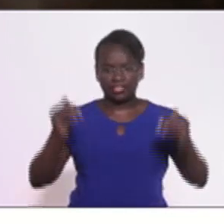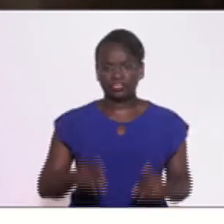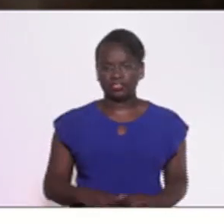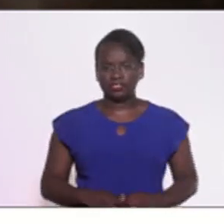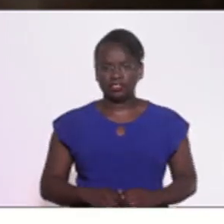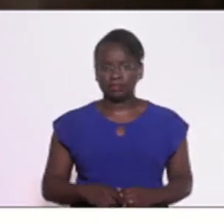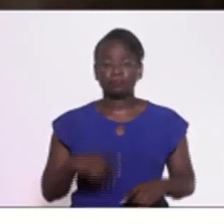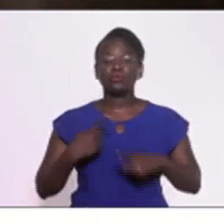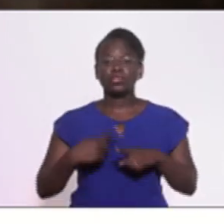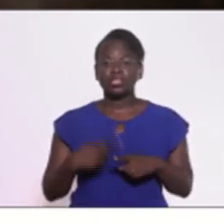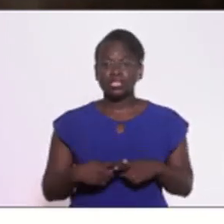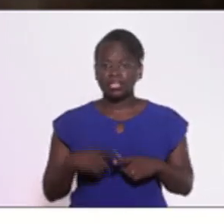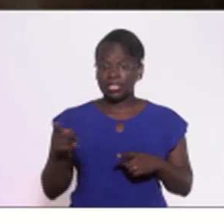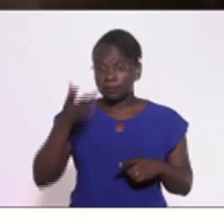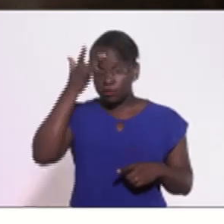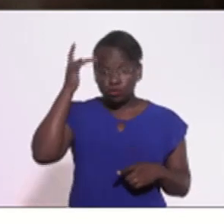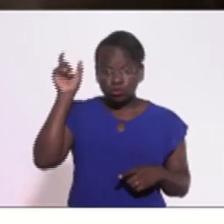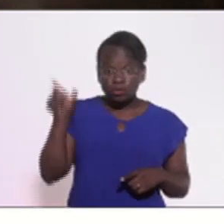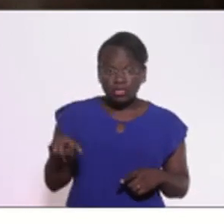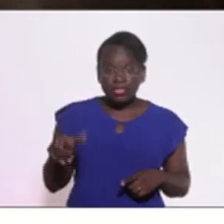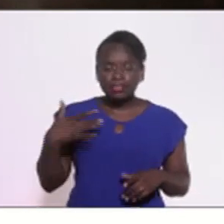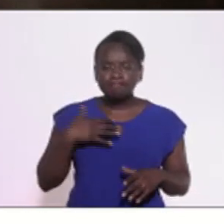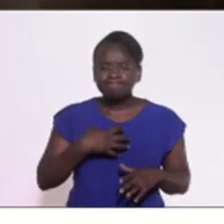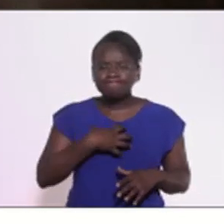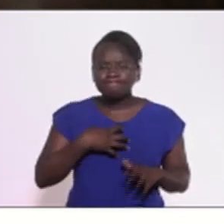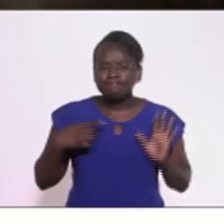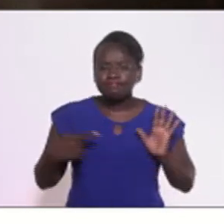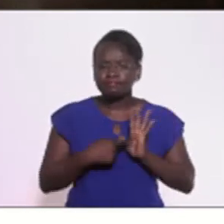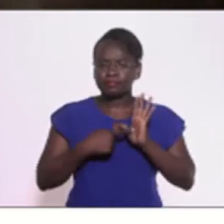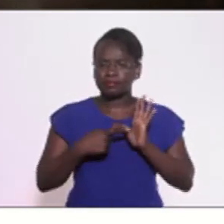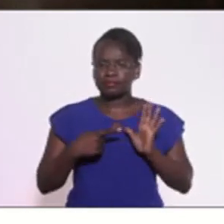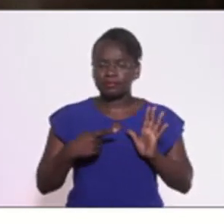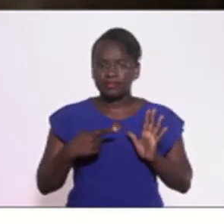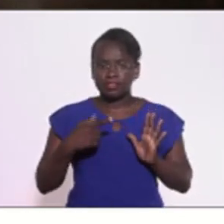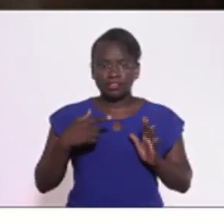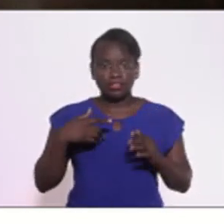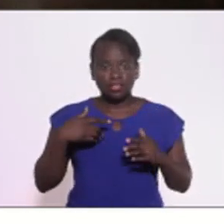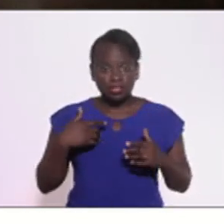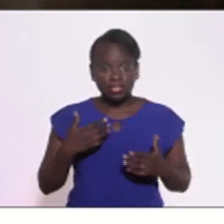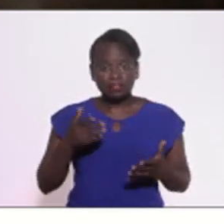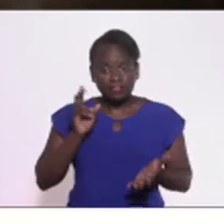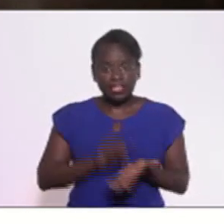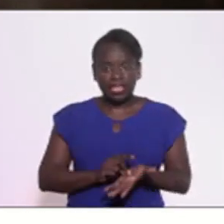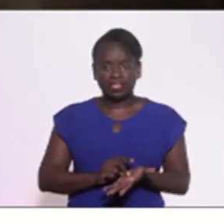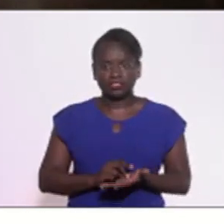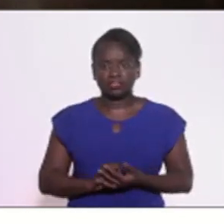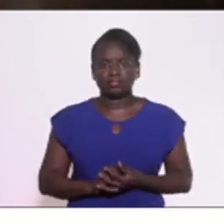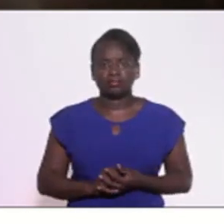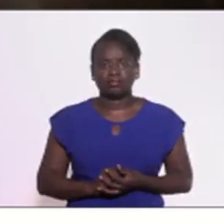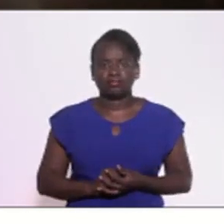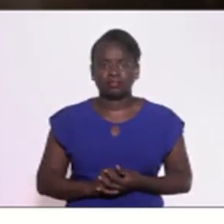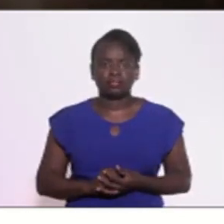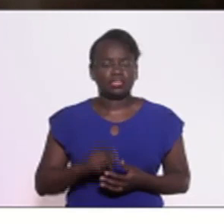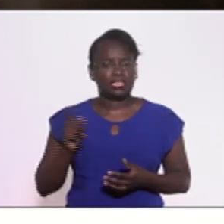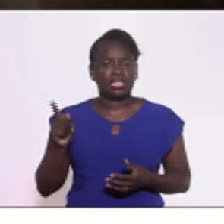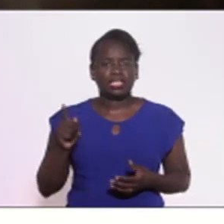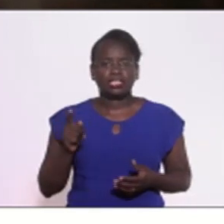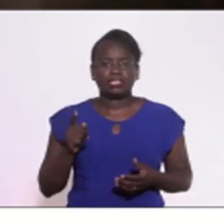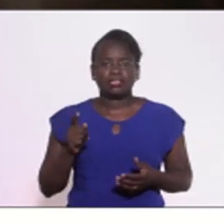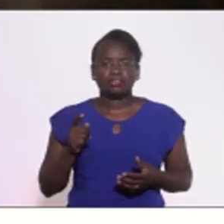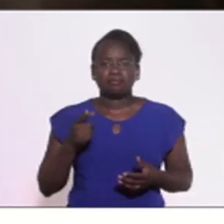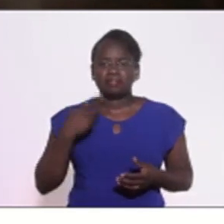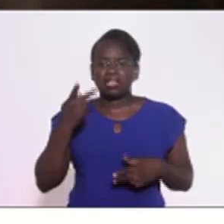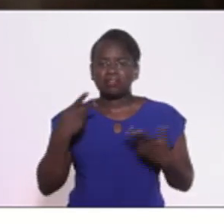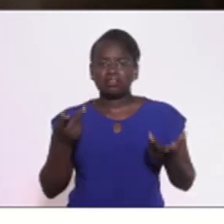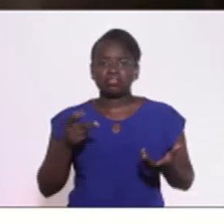especialíssimo. Por quê? É uma pessoa que toca no coração da gente com verdade. Ele não